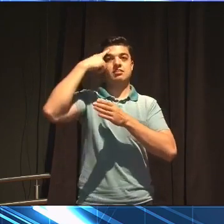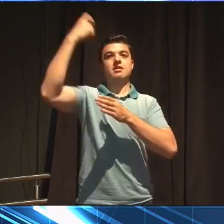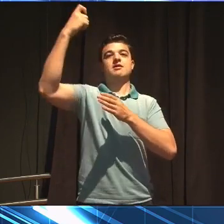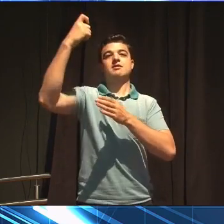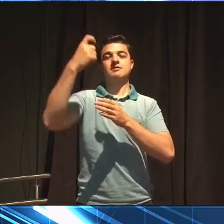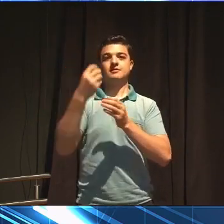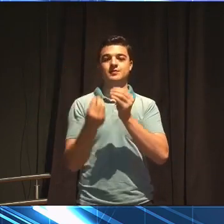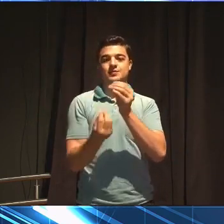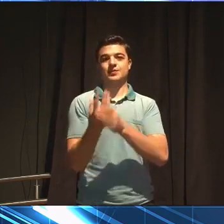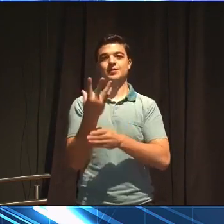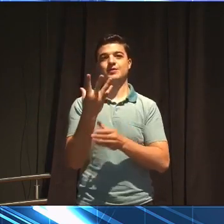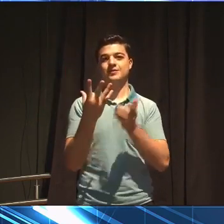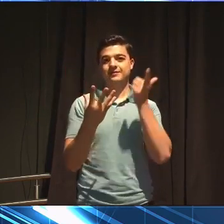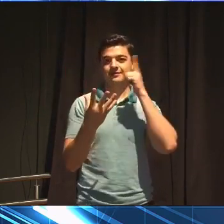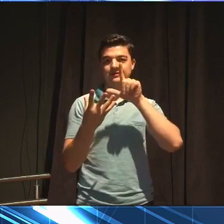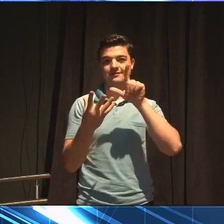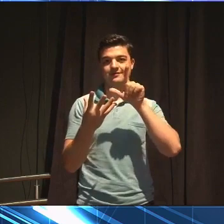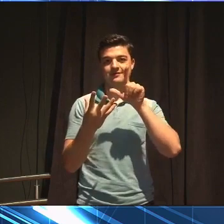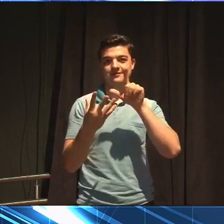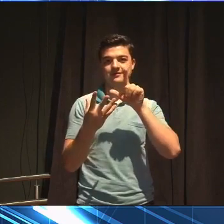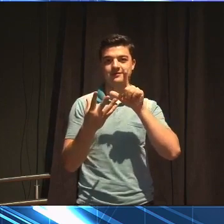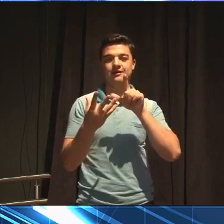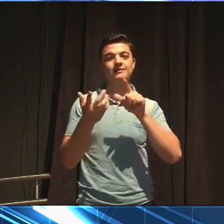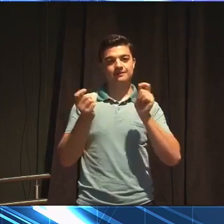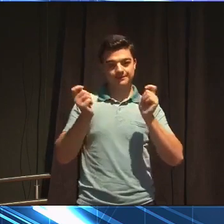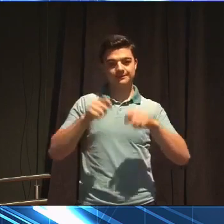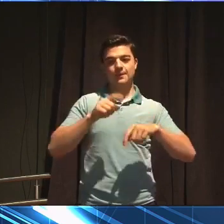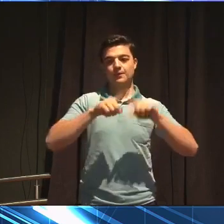vai desenvolvendo novos produtos de tecnologia.